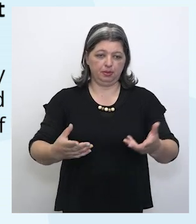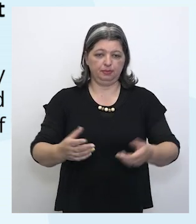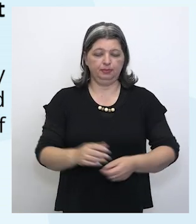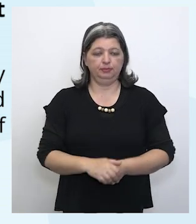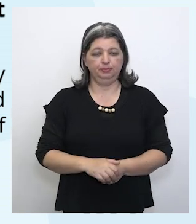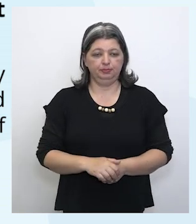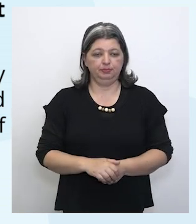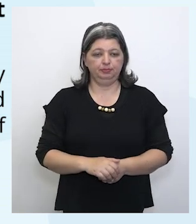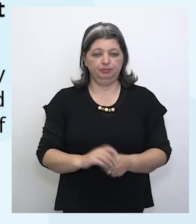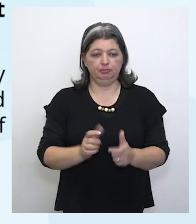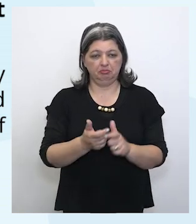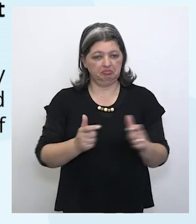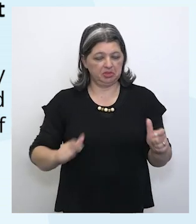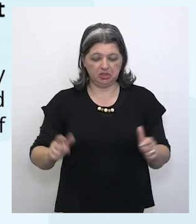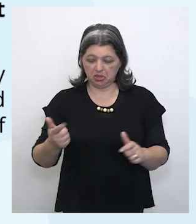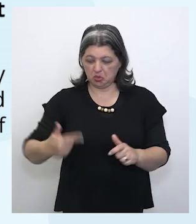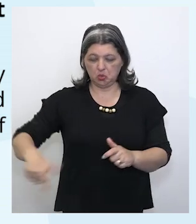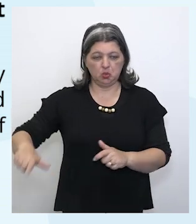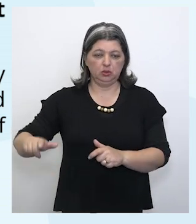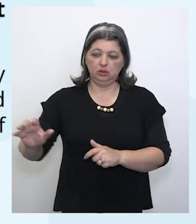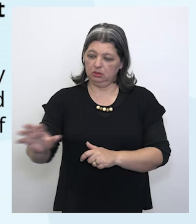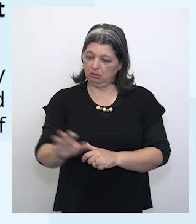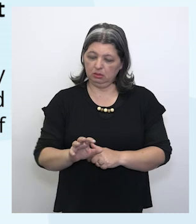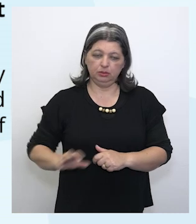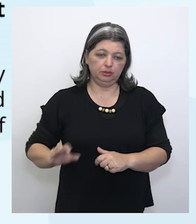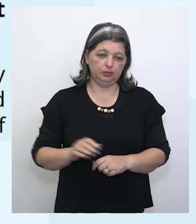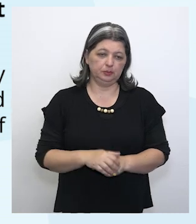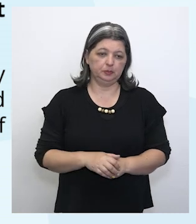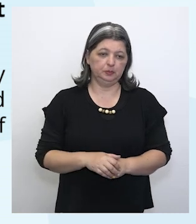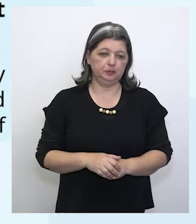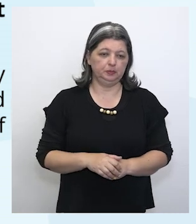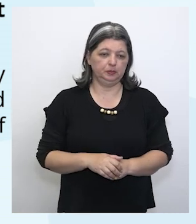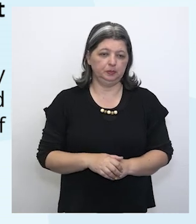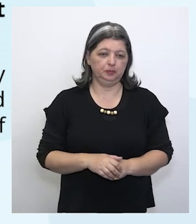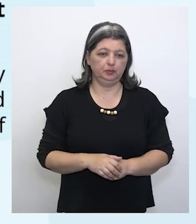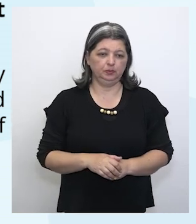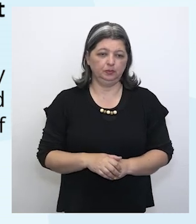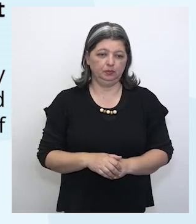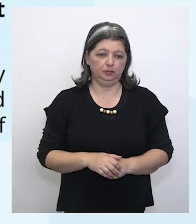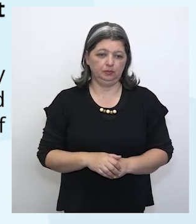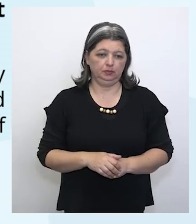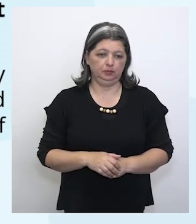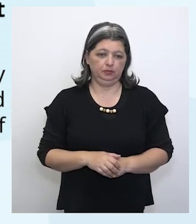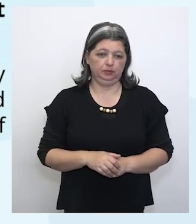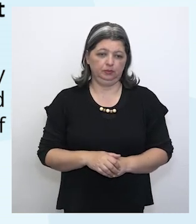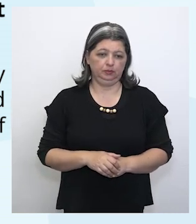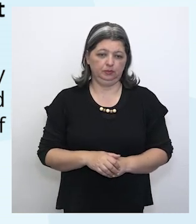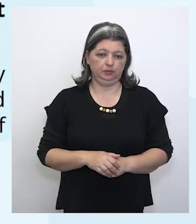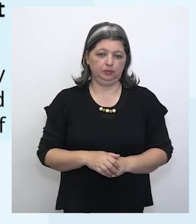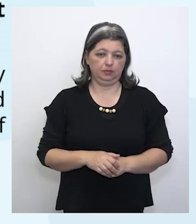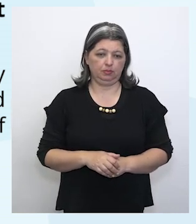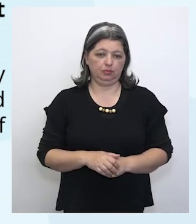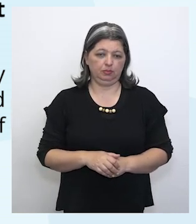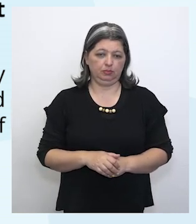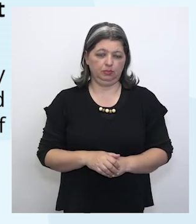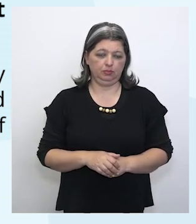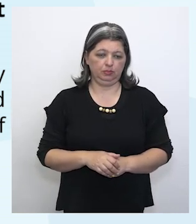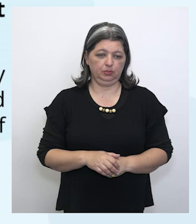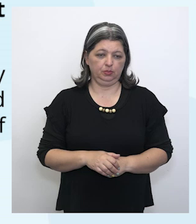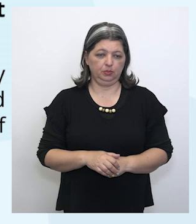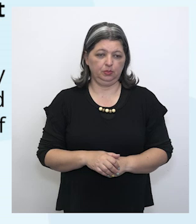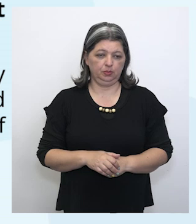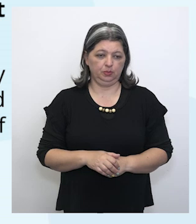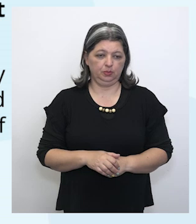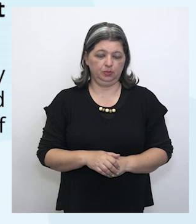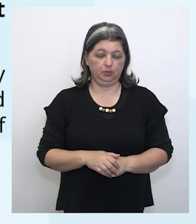a maioria das outras regiões. An average European citizen uses approximately 4 times